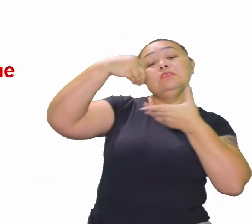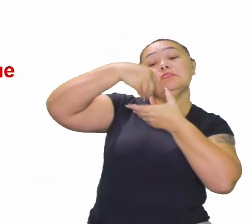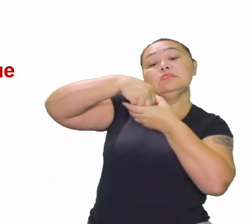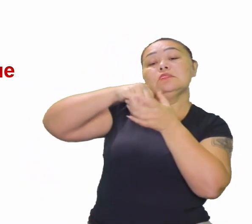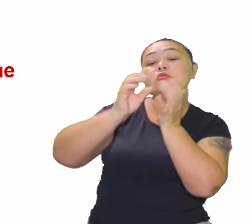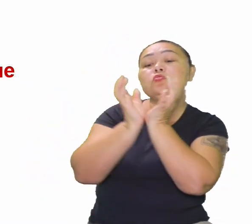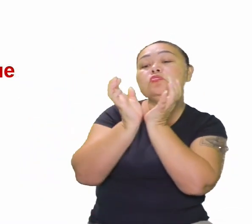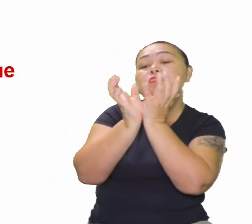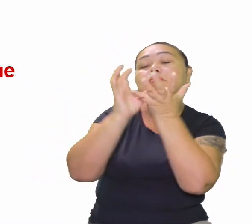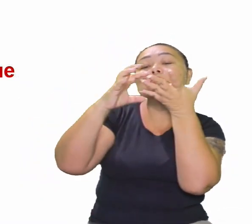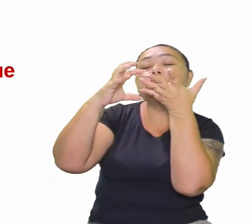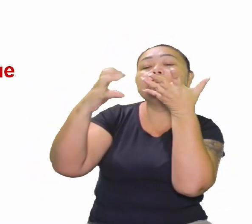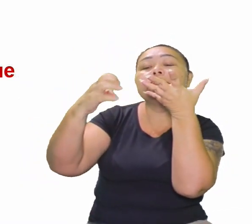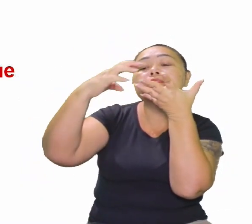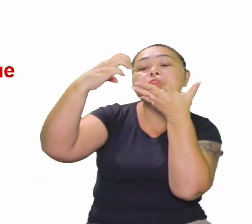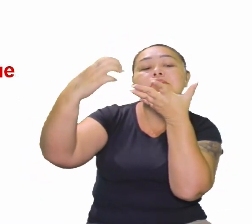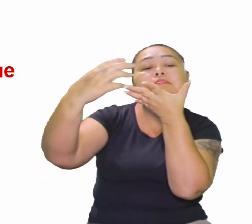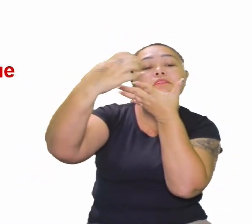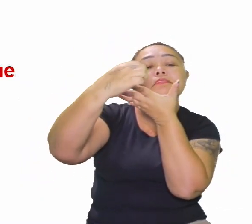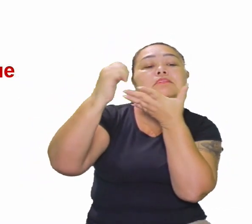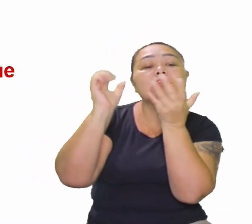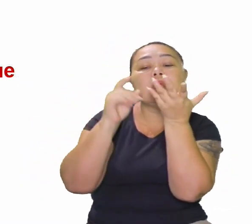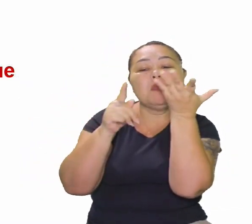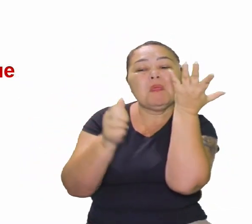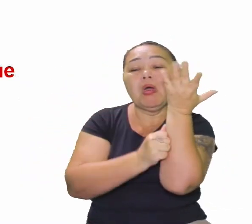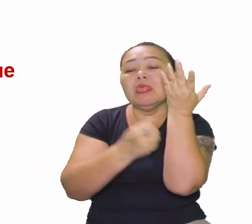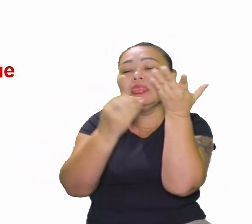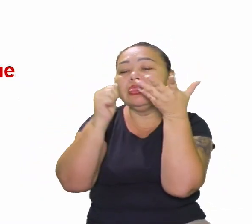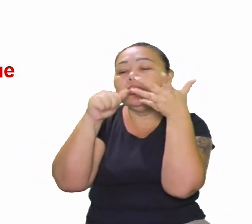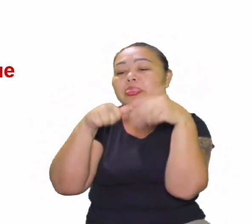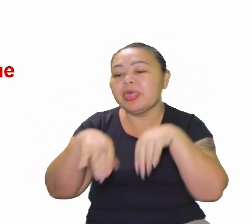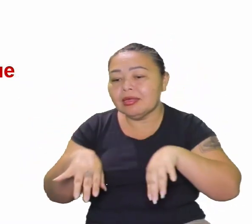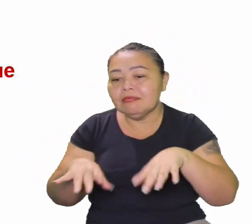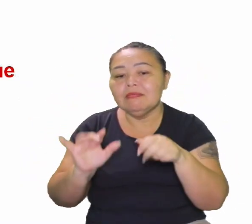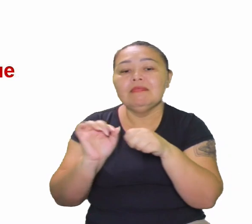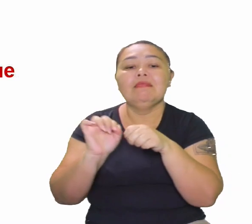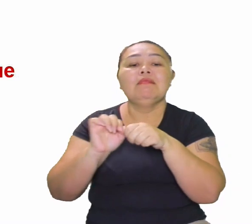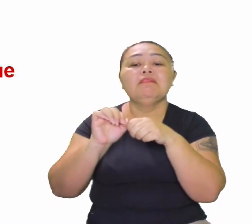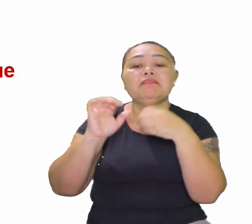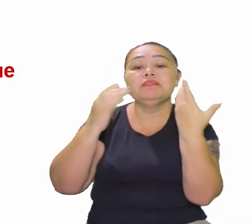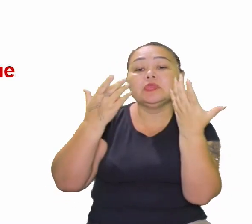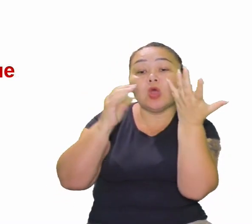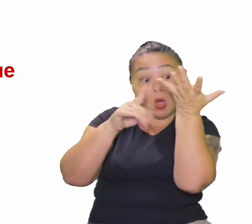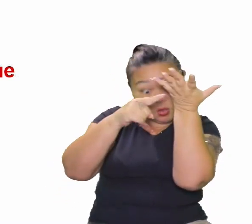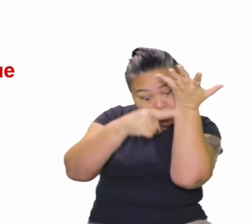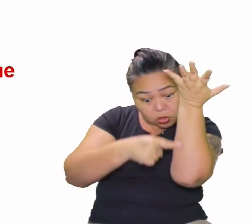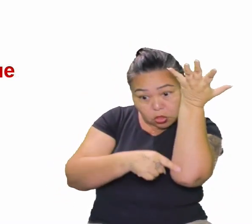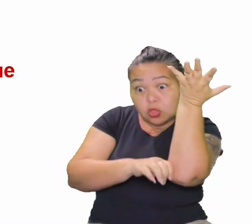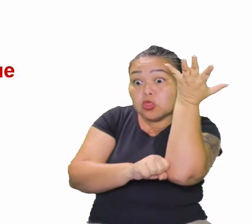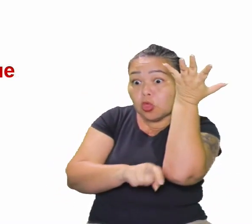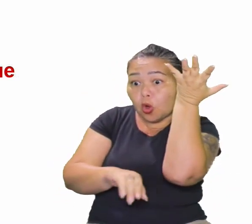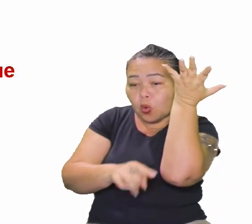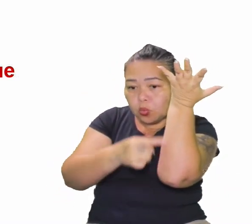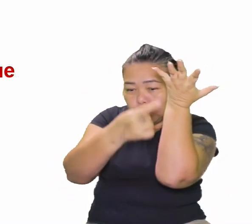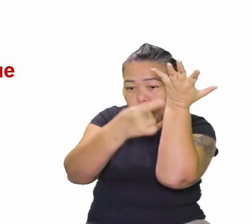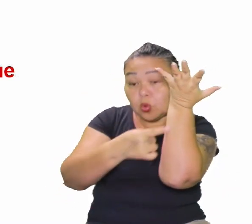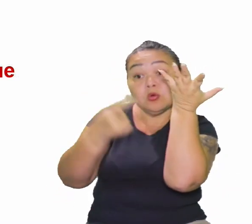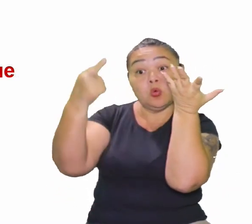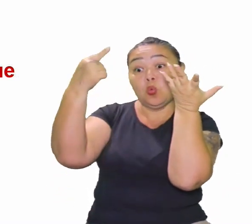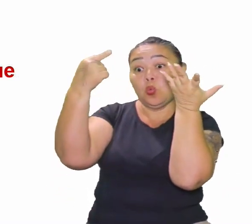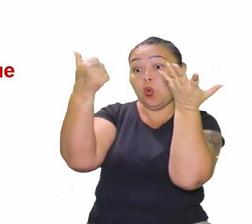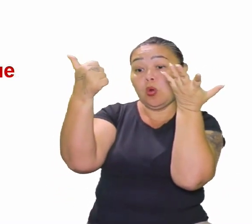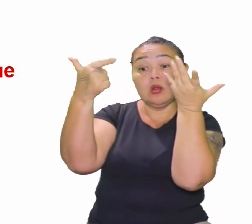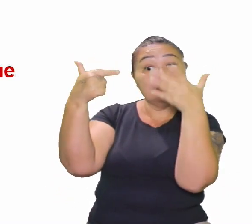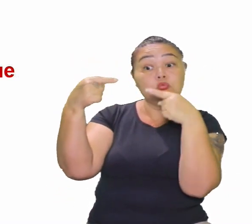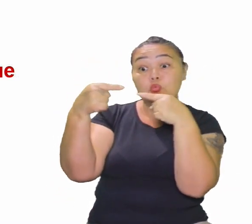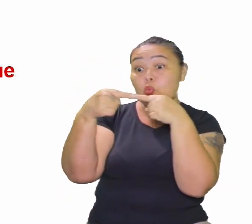ninhos nos troncos das árvores ou em paus podres, que se comunicam com o solo. Então, o primeiro grupo ele não vai ter